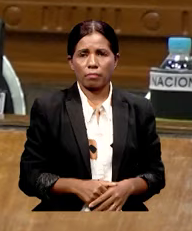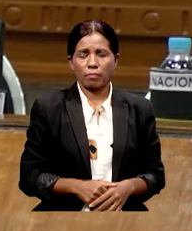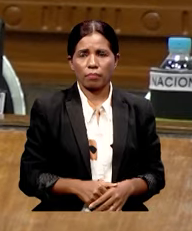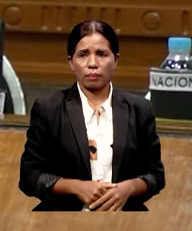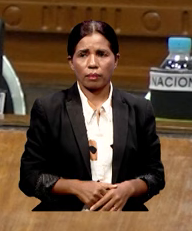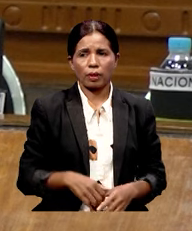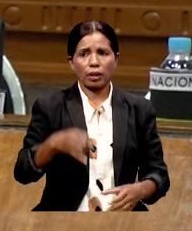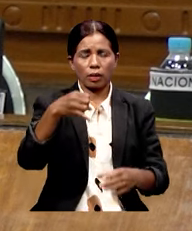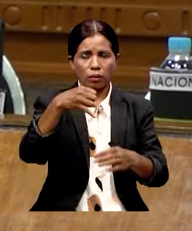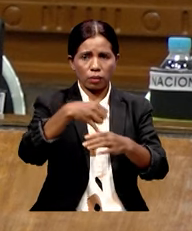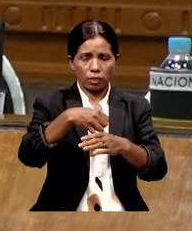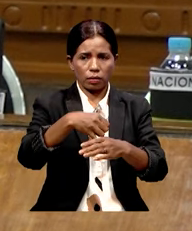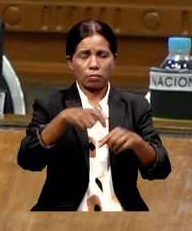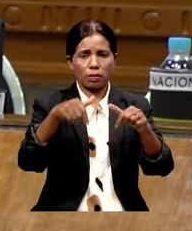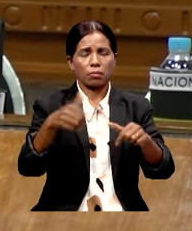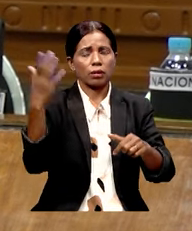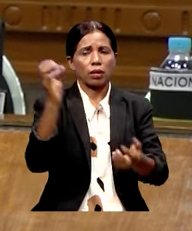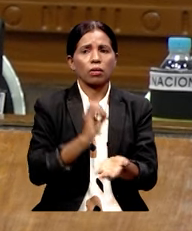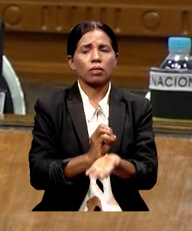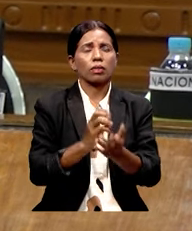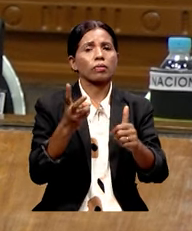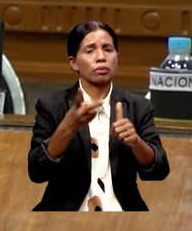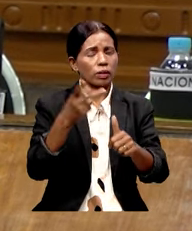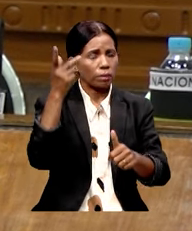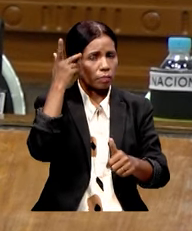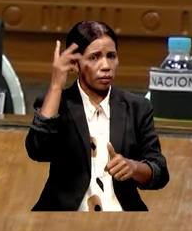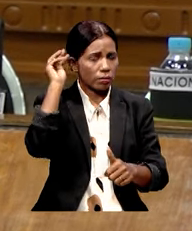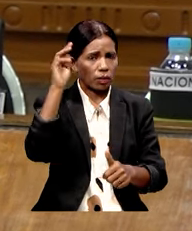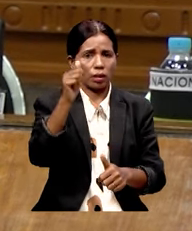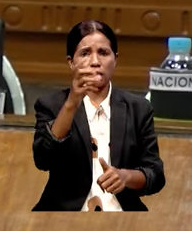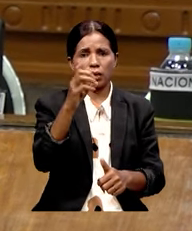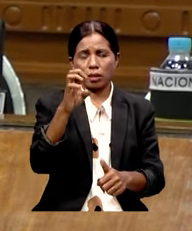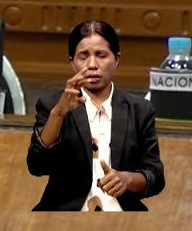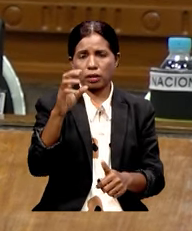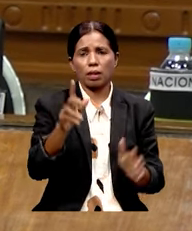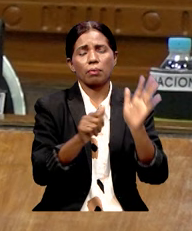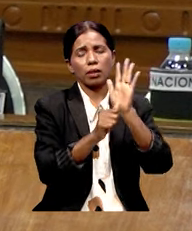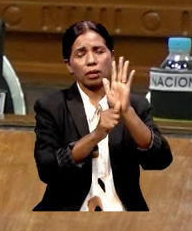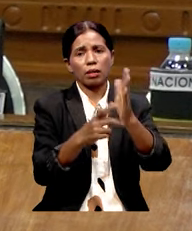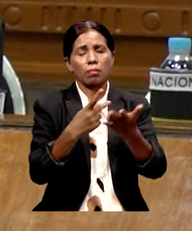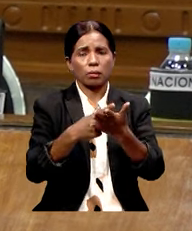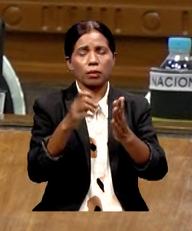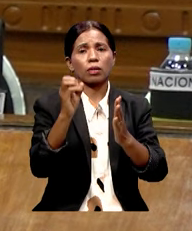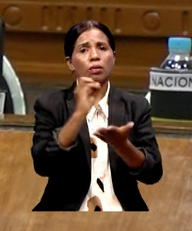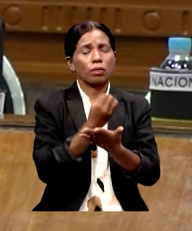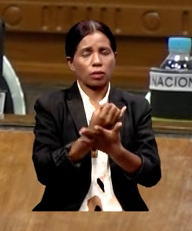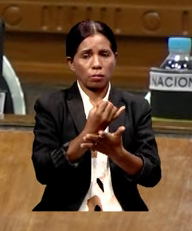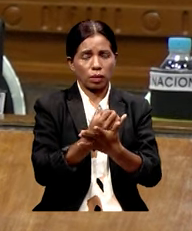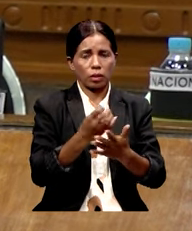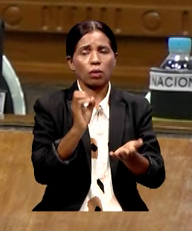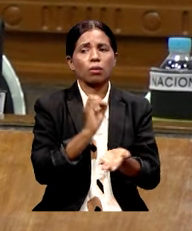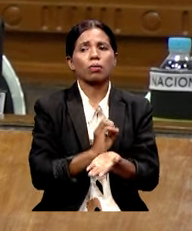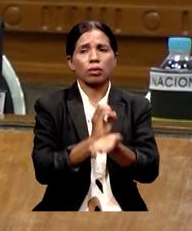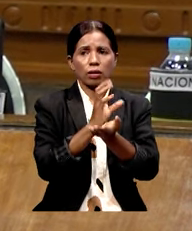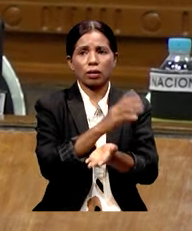Incluímos situação seria Rewa. Vice-ministro Assunto Parlamentar Adair Itugu maka presenta proposta orçamento região administrativa especial Oeku